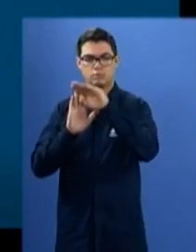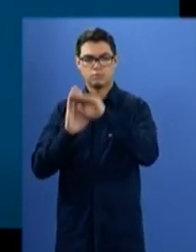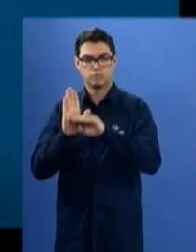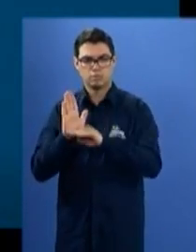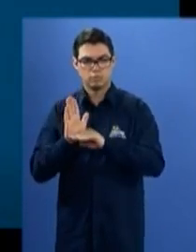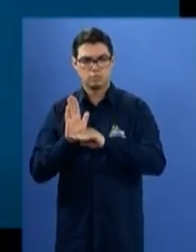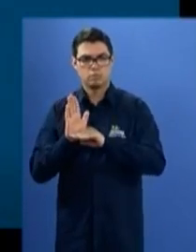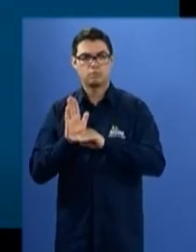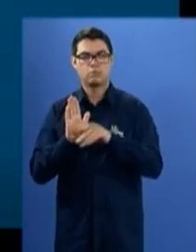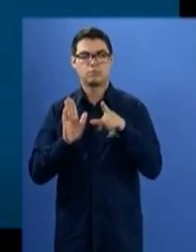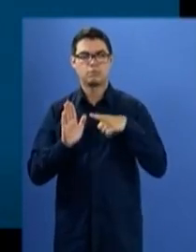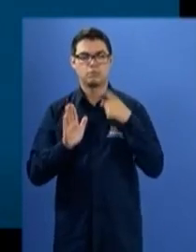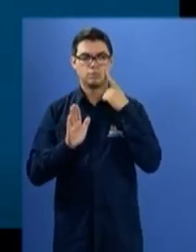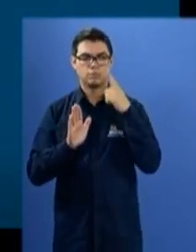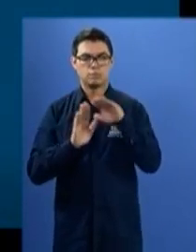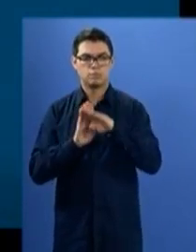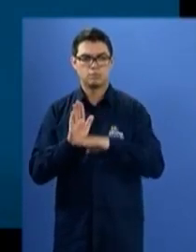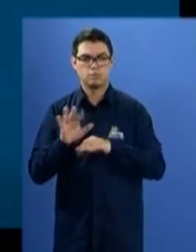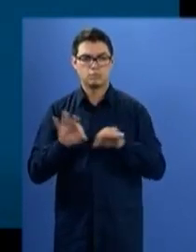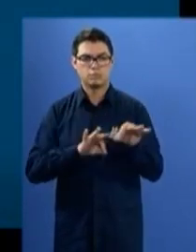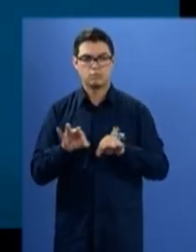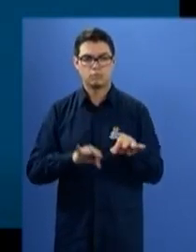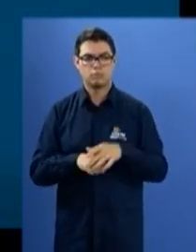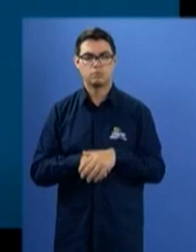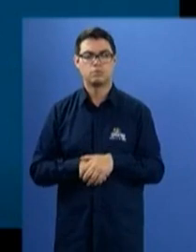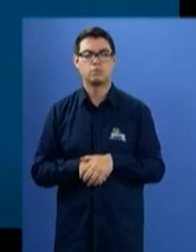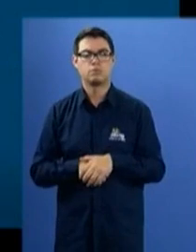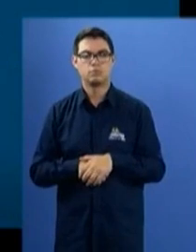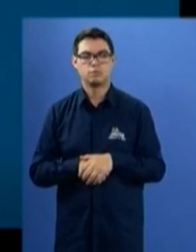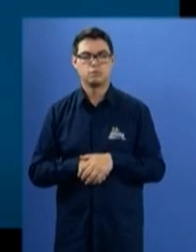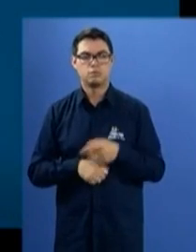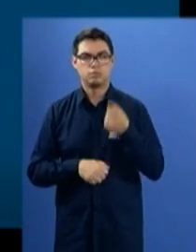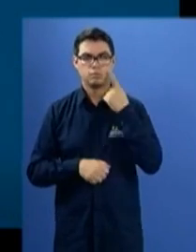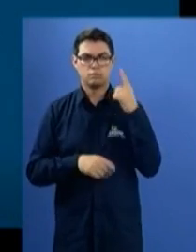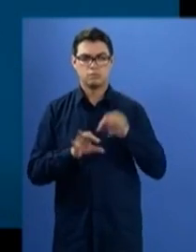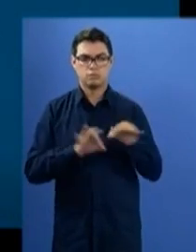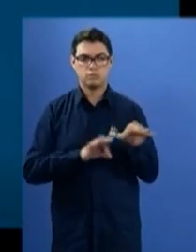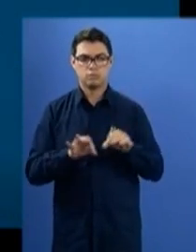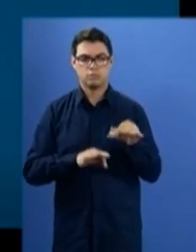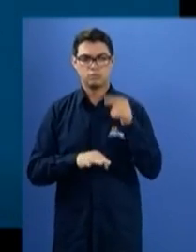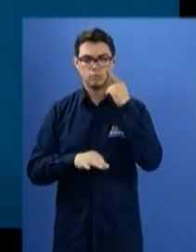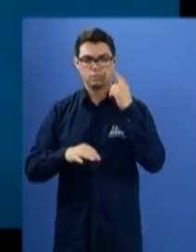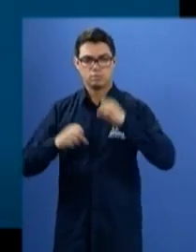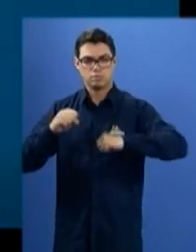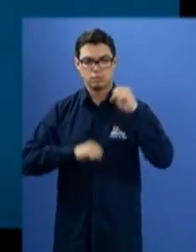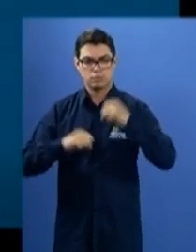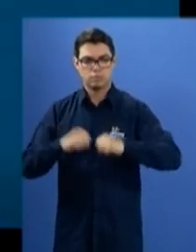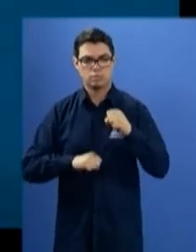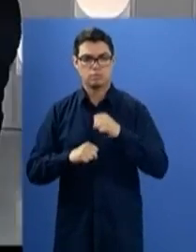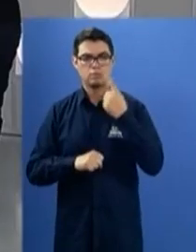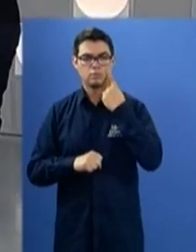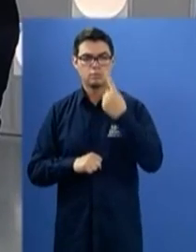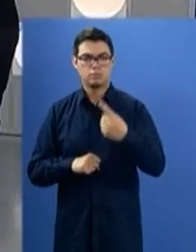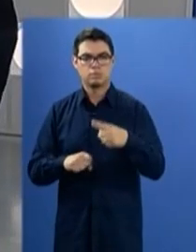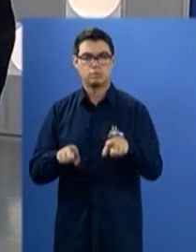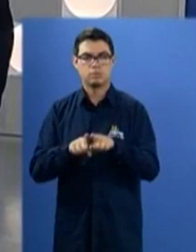padrões nos programas de produção, nós podemos planejar a fábrica e o